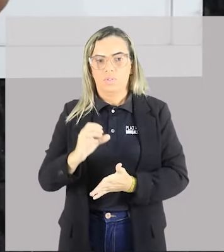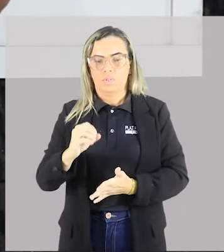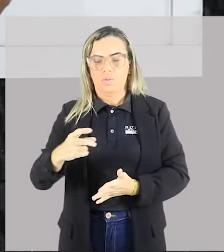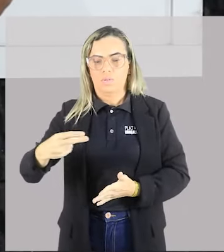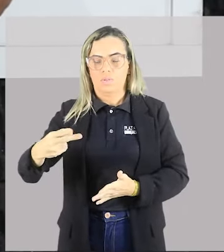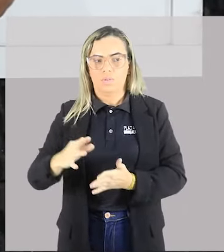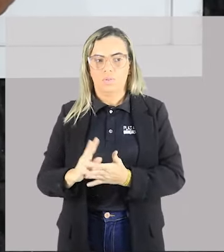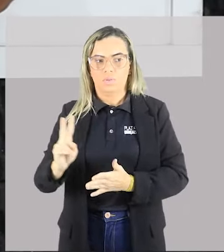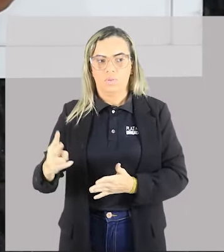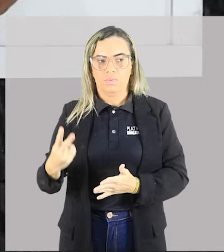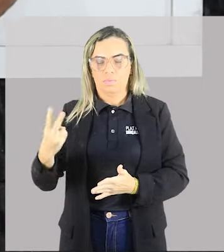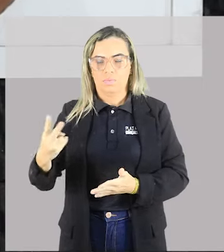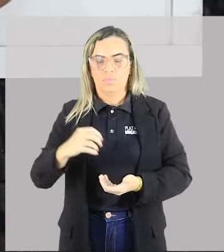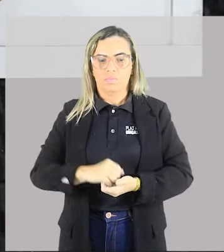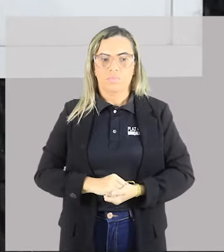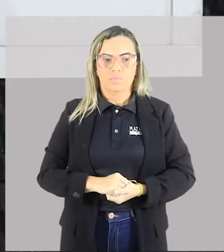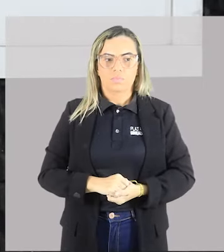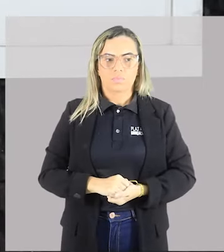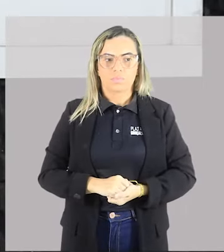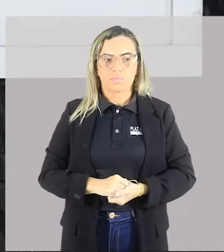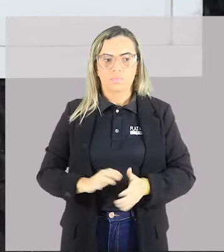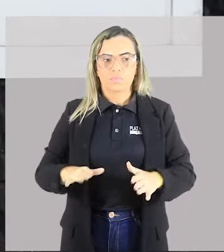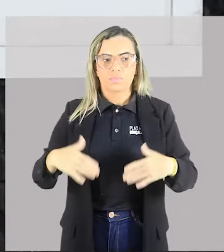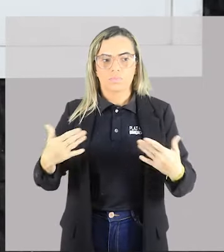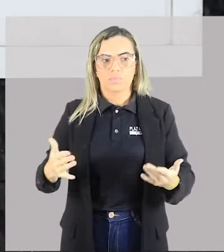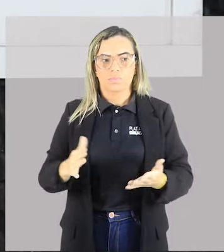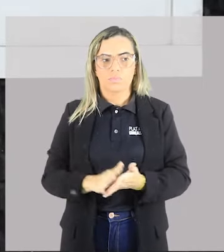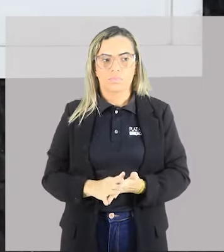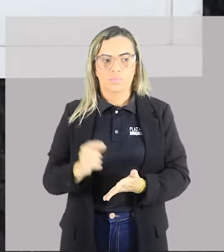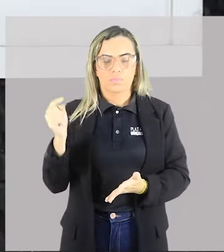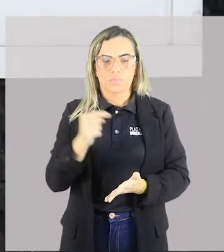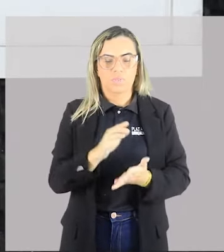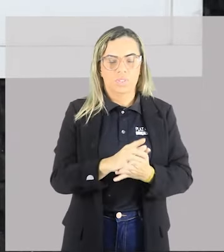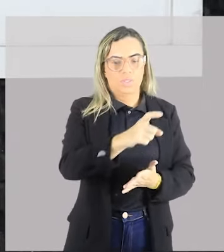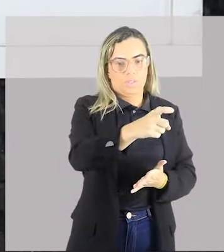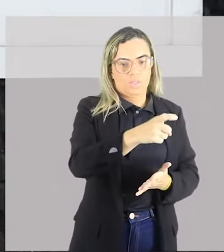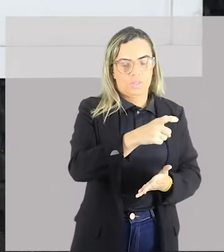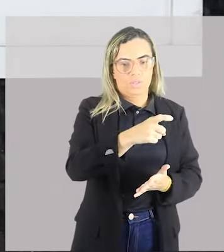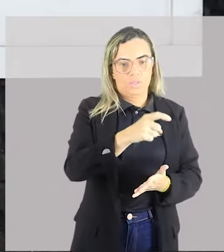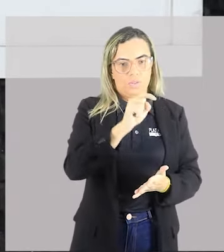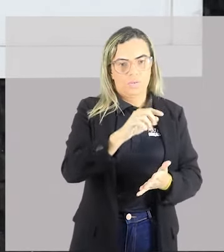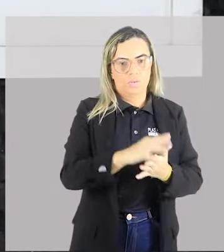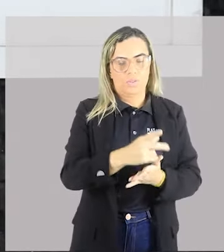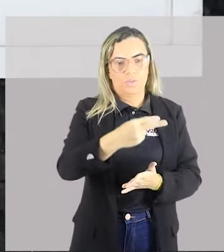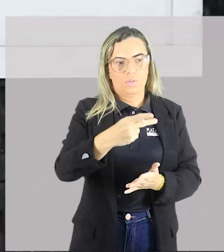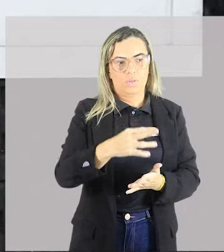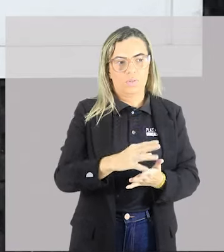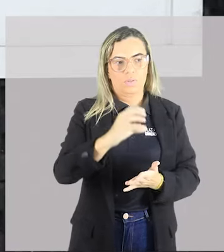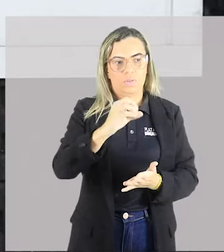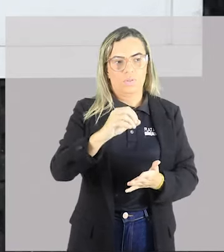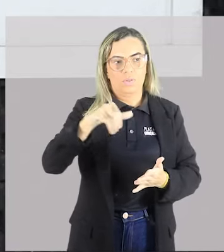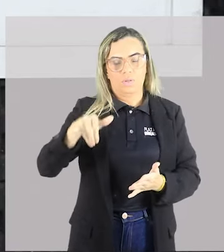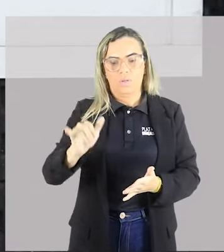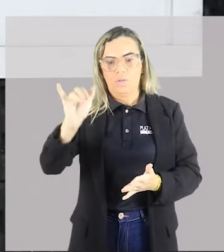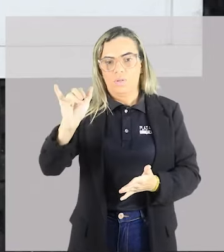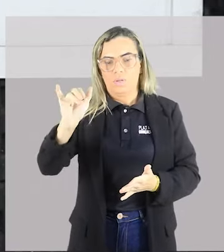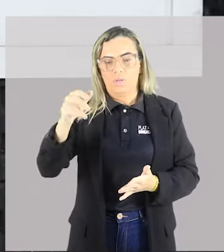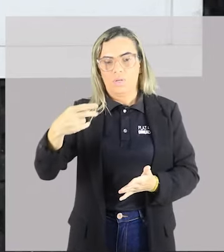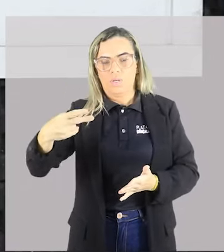é igual a 2 isso quer dizer que quando o x for igual a 0 o y